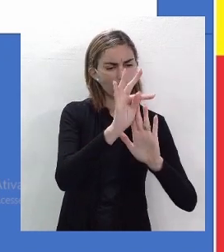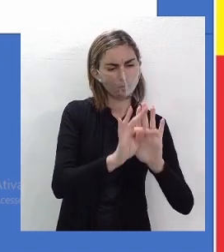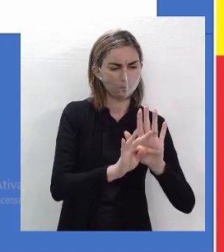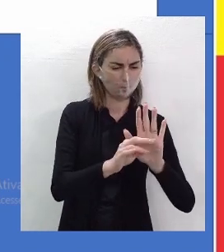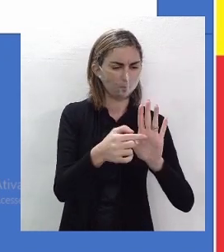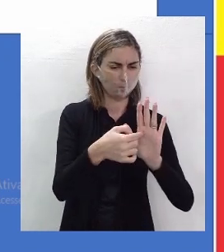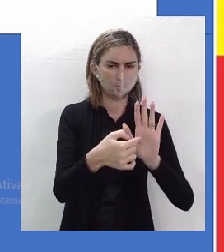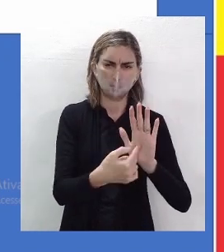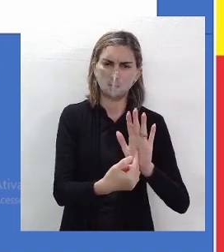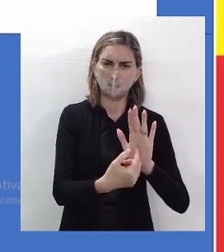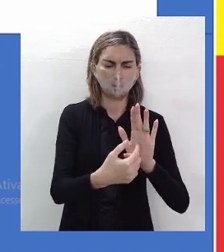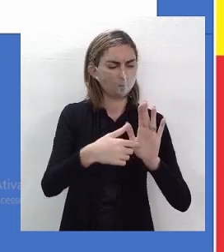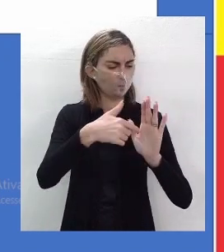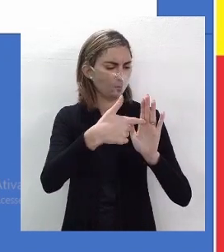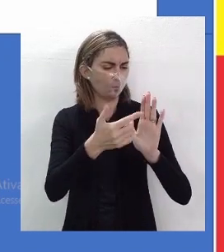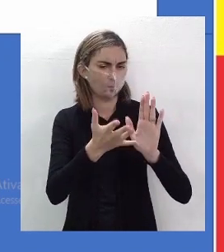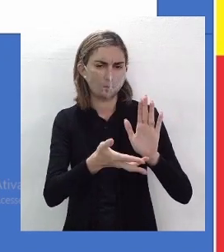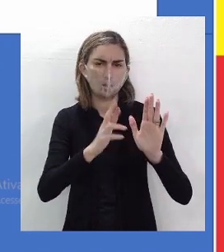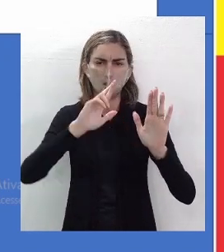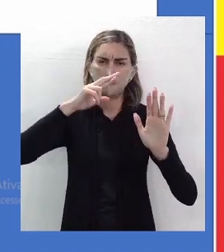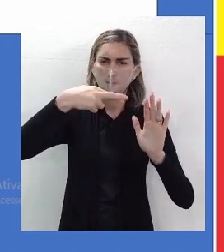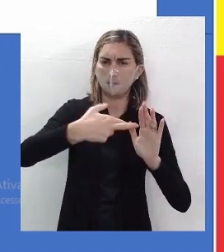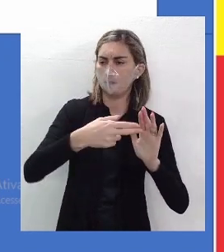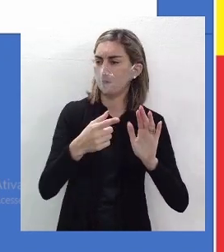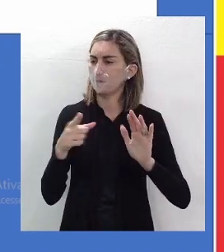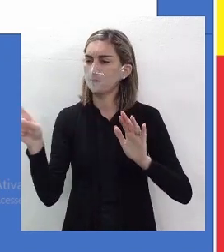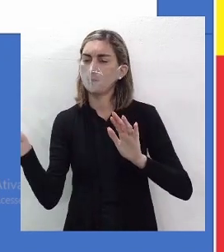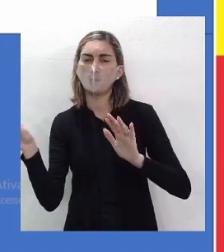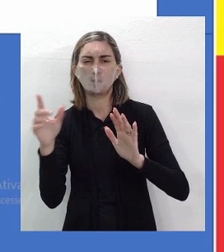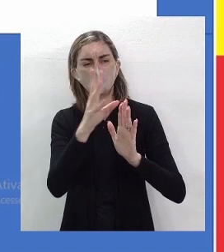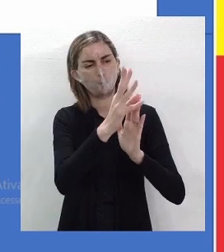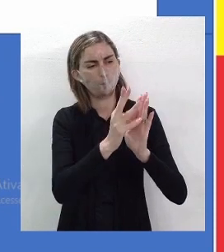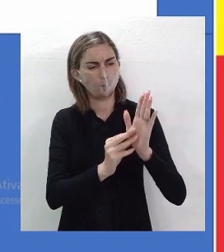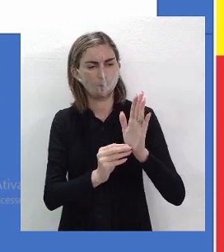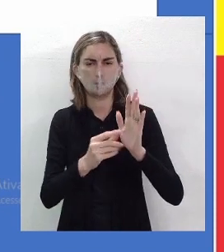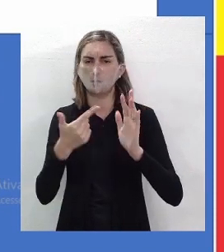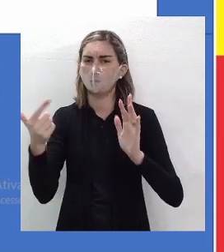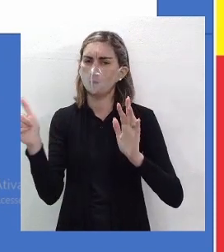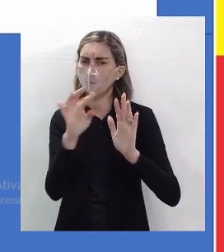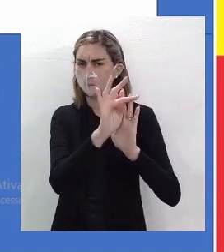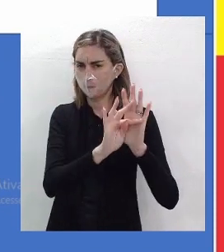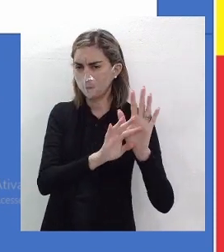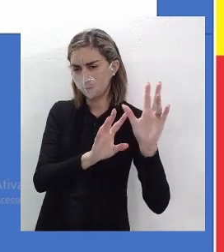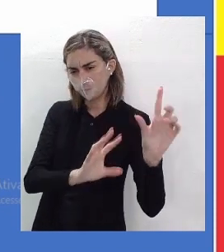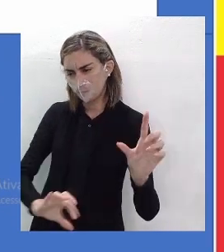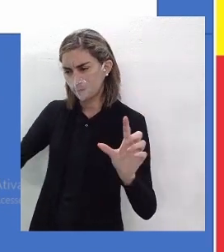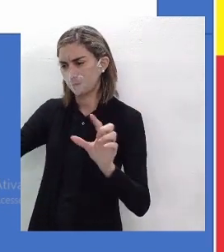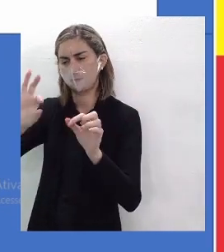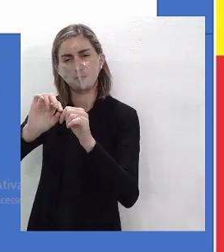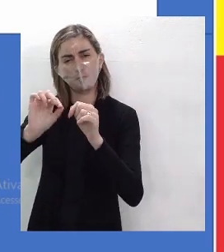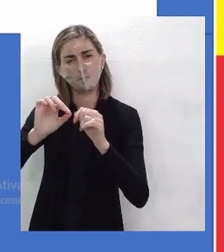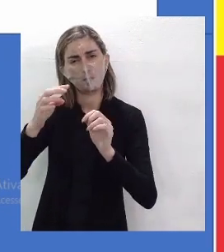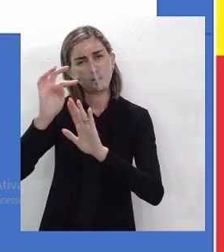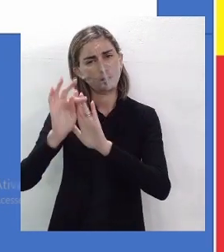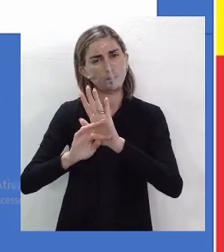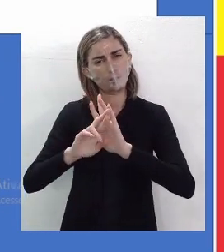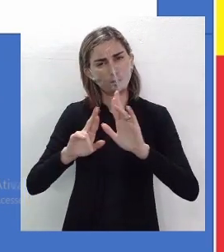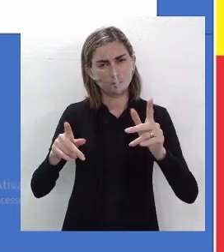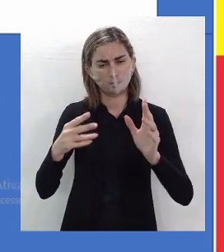quando uma obra ela faz referência, ela retoma outra obra que já existia